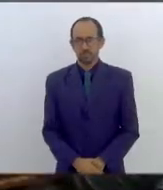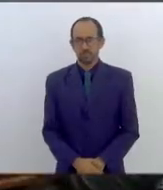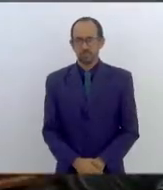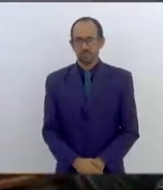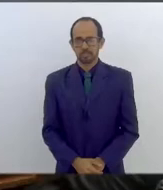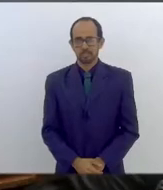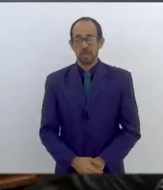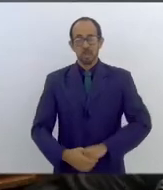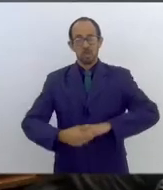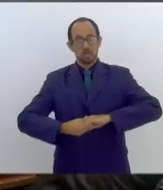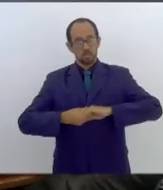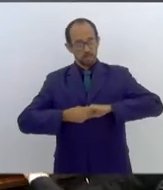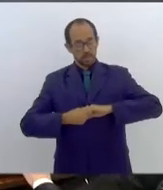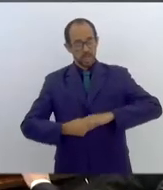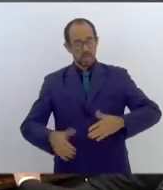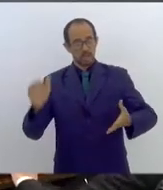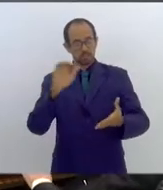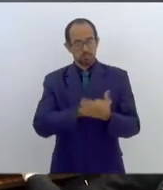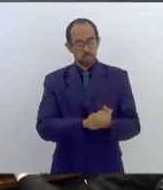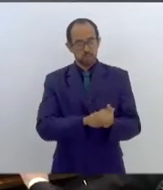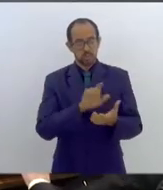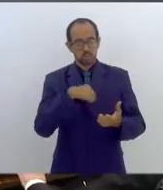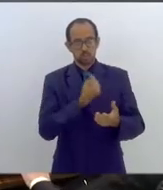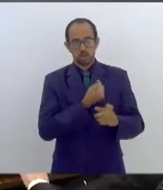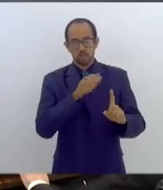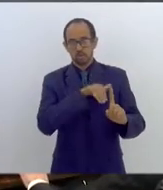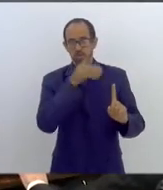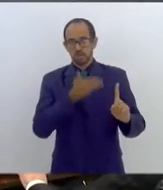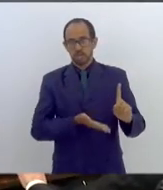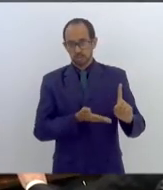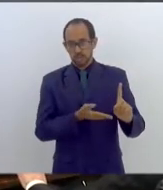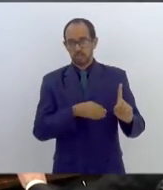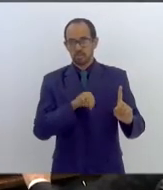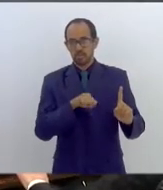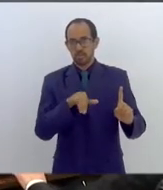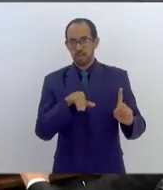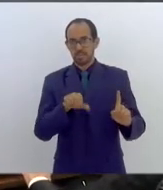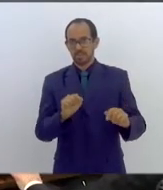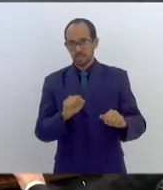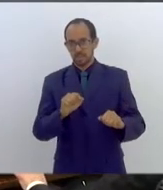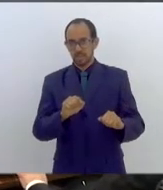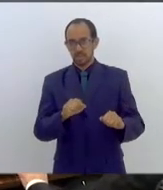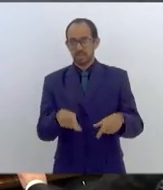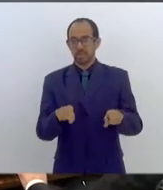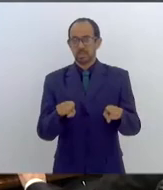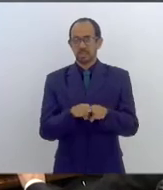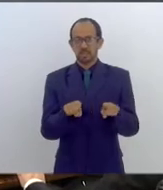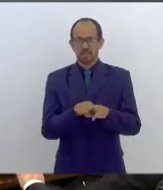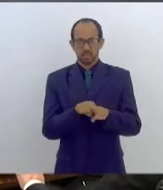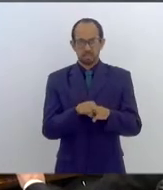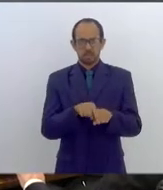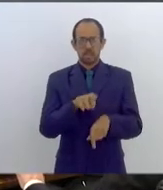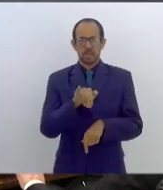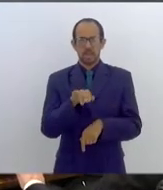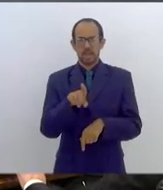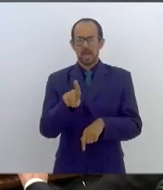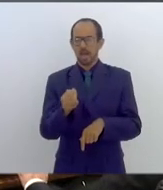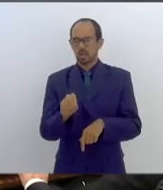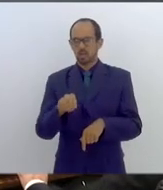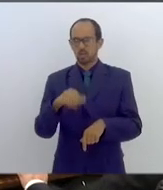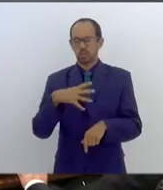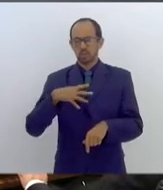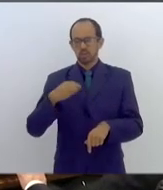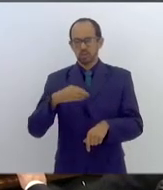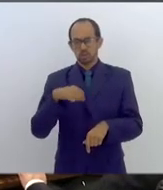a esposa do nosso homenageado a massa Lione Pereira saudar Ricardo Cavalcante Pereira o filho